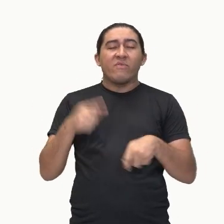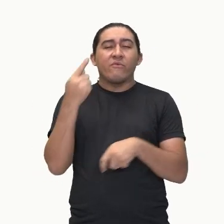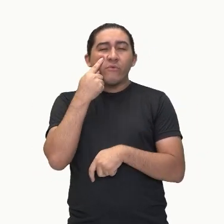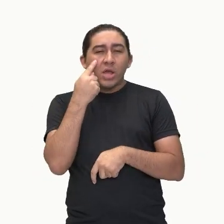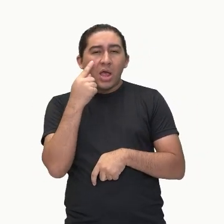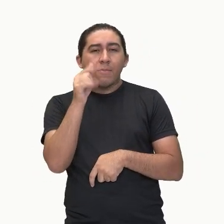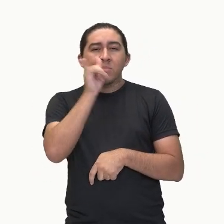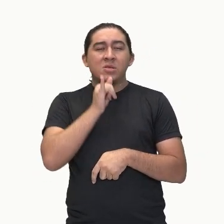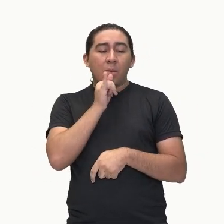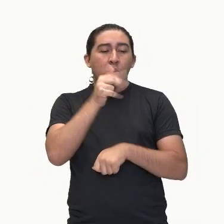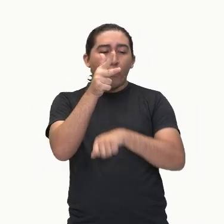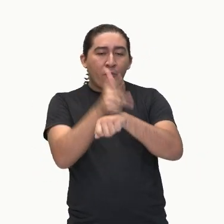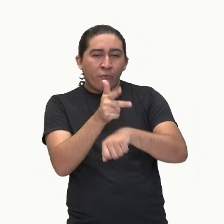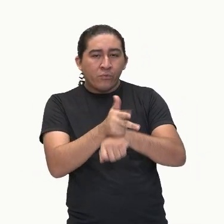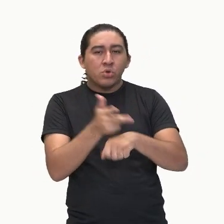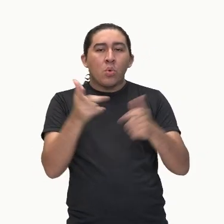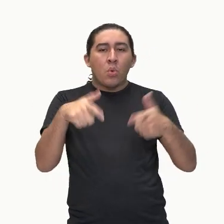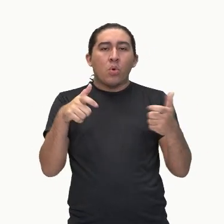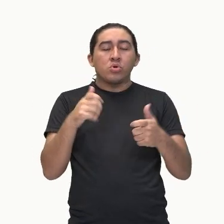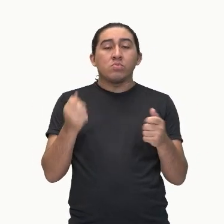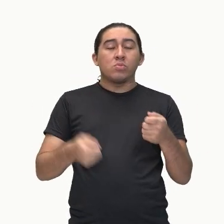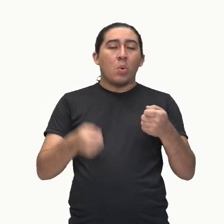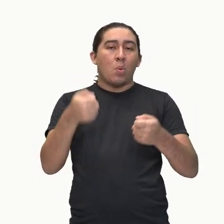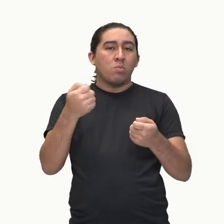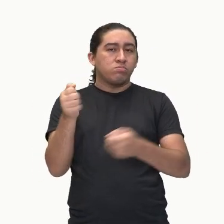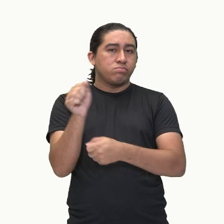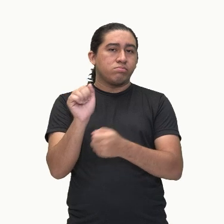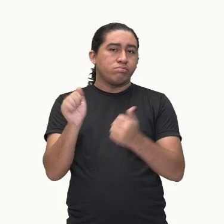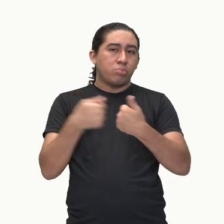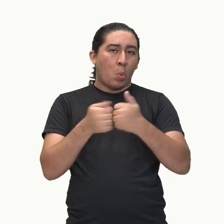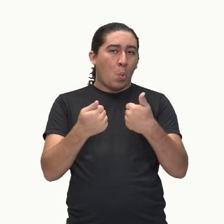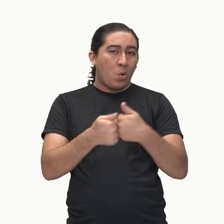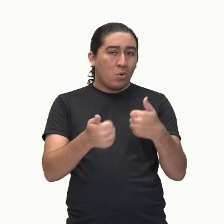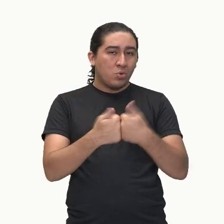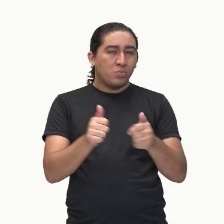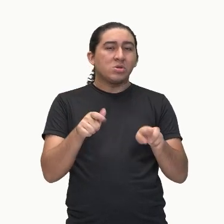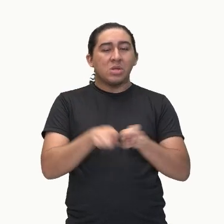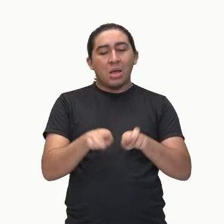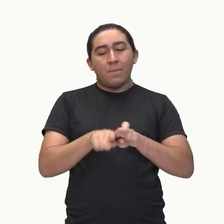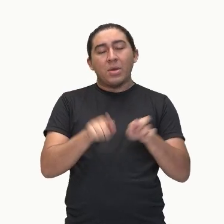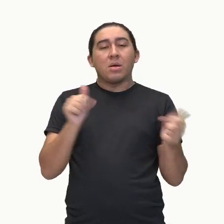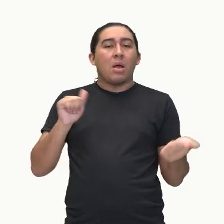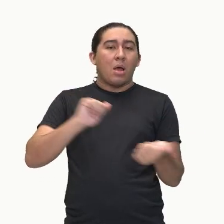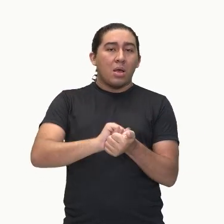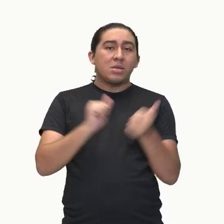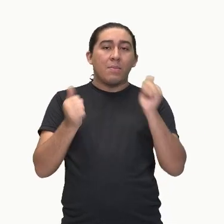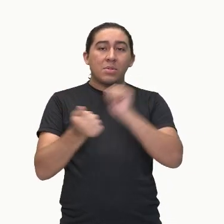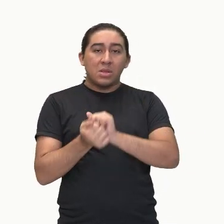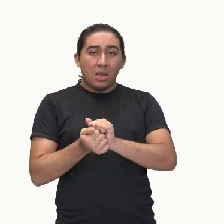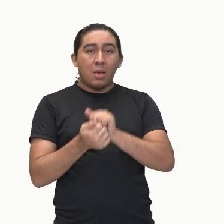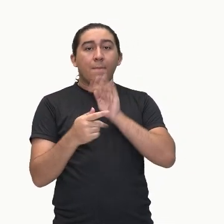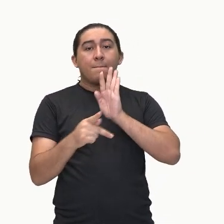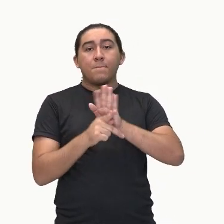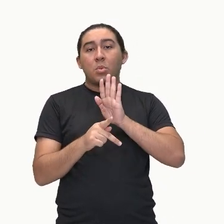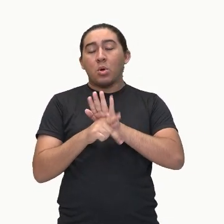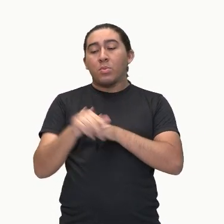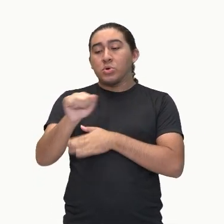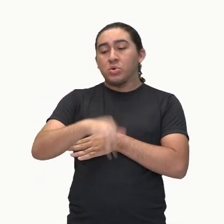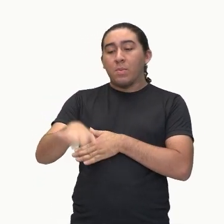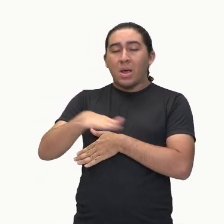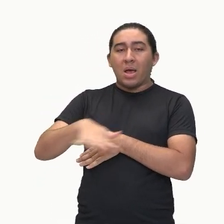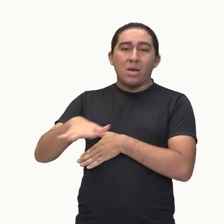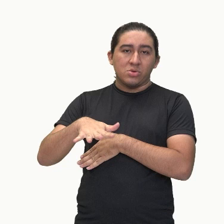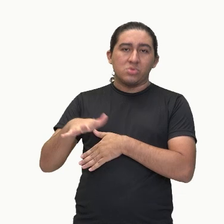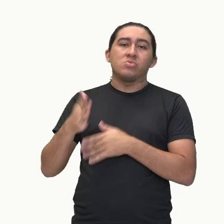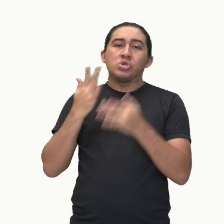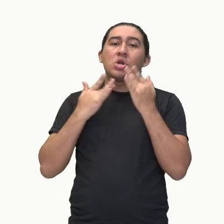exemplo, dentro de um ônibus e adaptar isso para a realidade, para o palco,